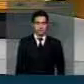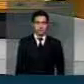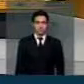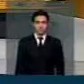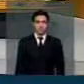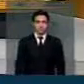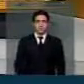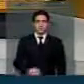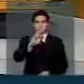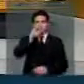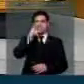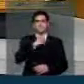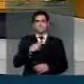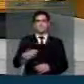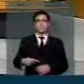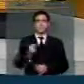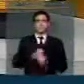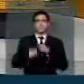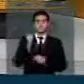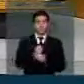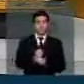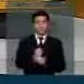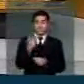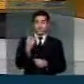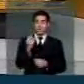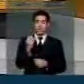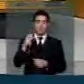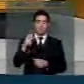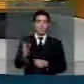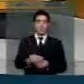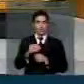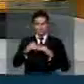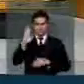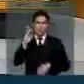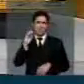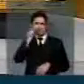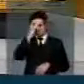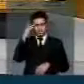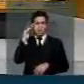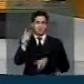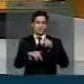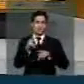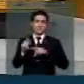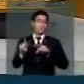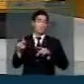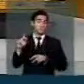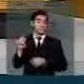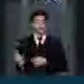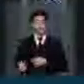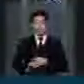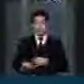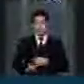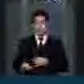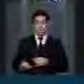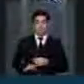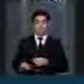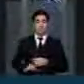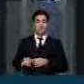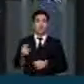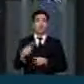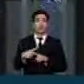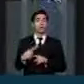Senhor presidente, no ano passado, mais de 40 milhões de brasileiros sofreram com o primeiro grande